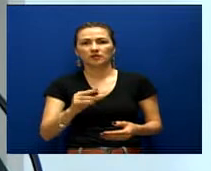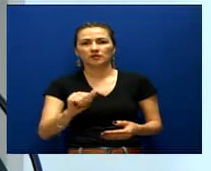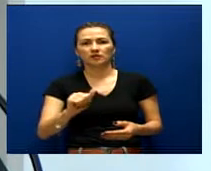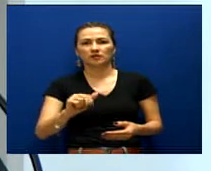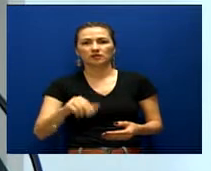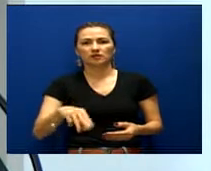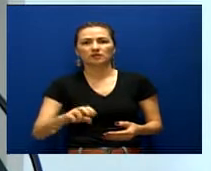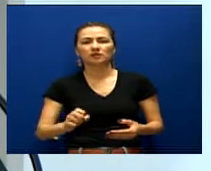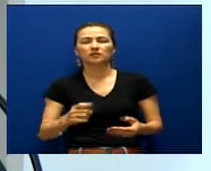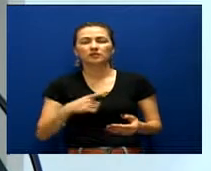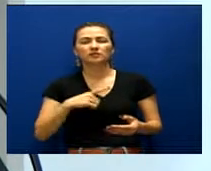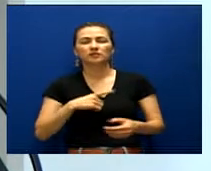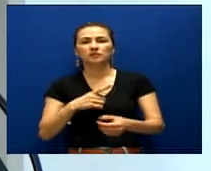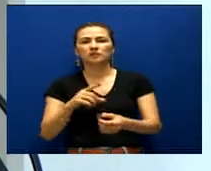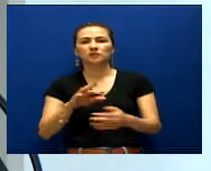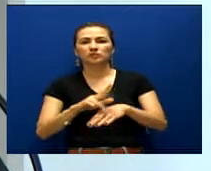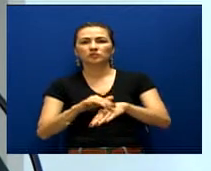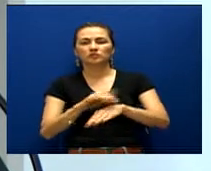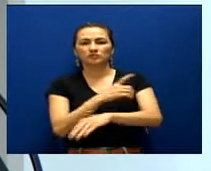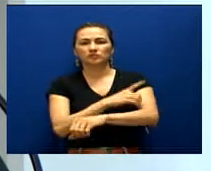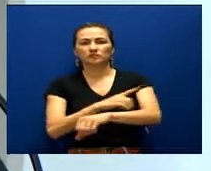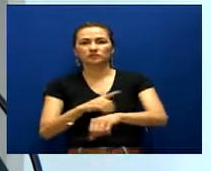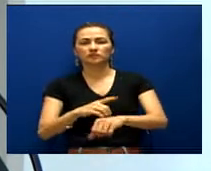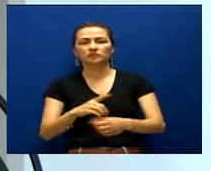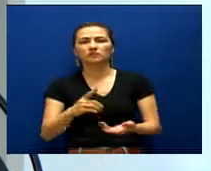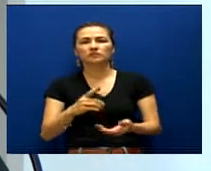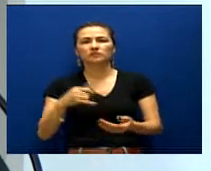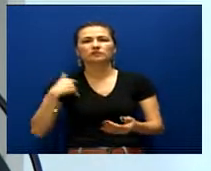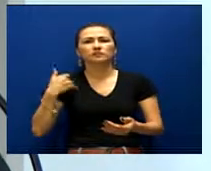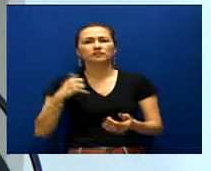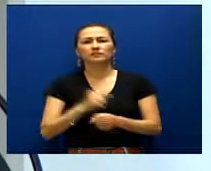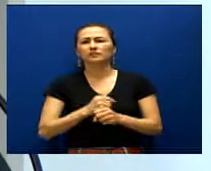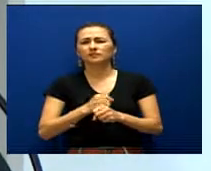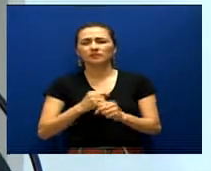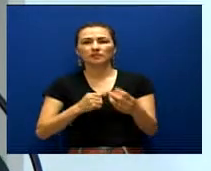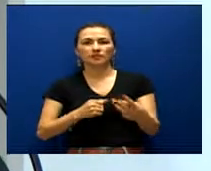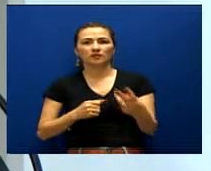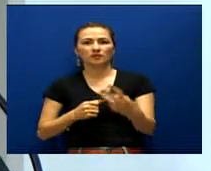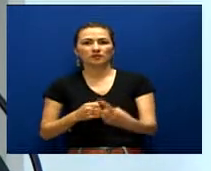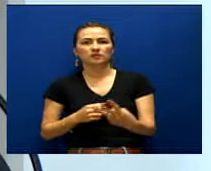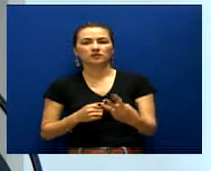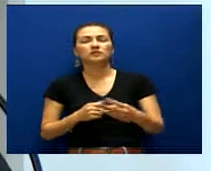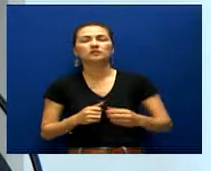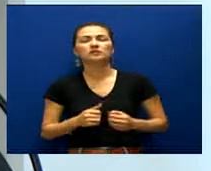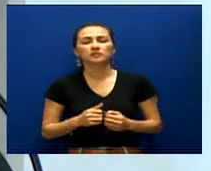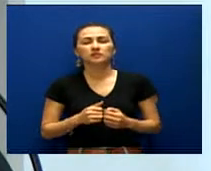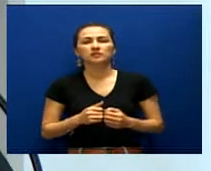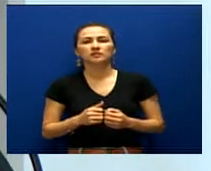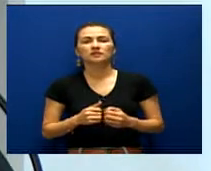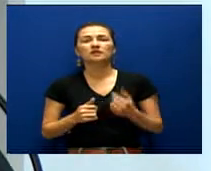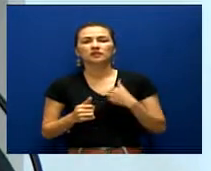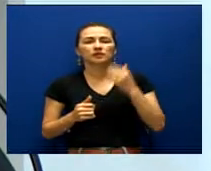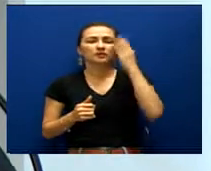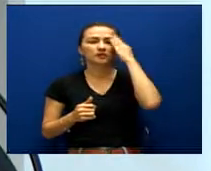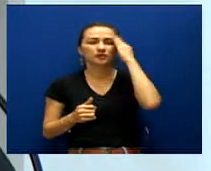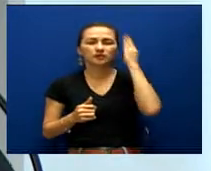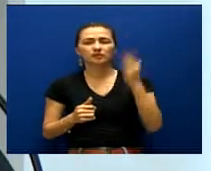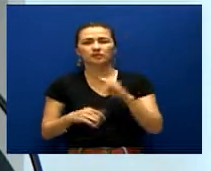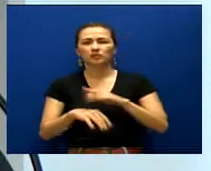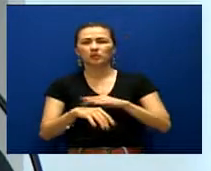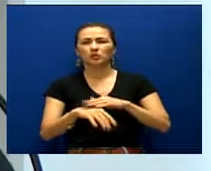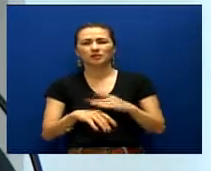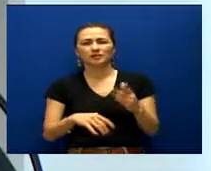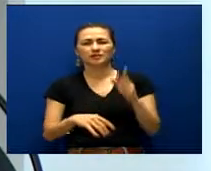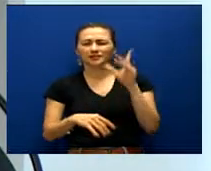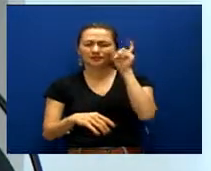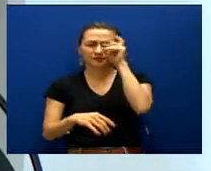tem diabetes há 23 anos. E eu sei, sinto na pele o que é o enfrentamento da doença, quais